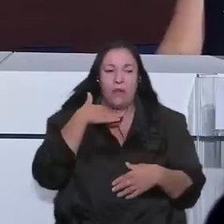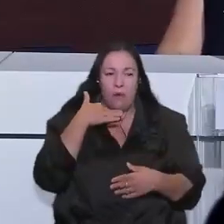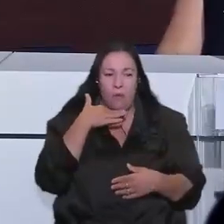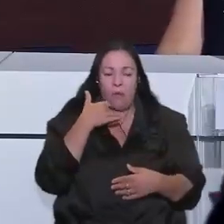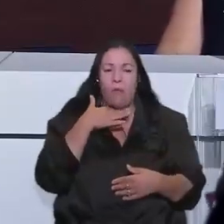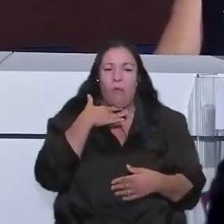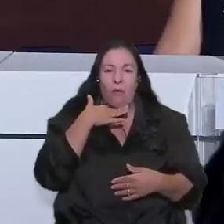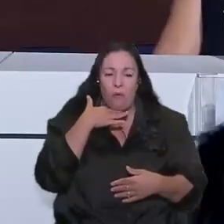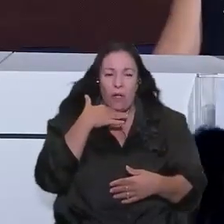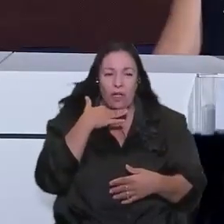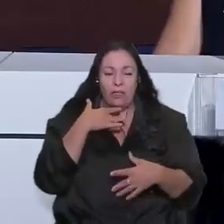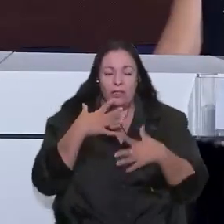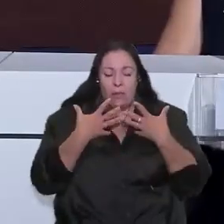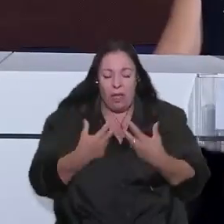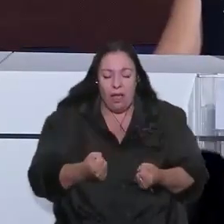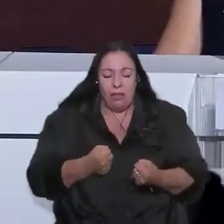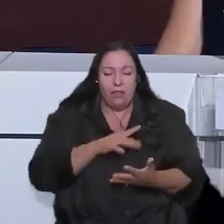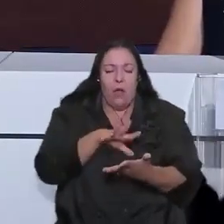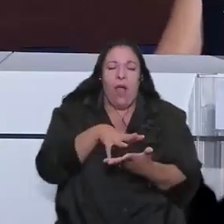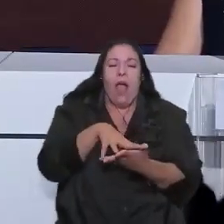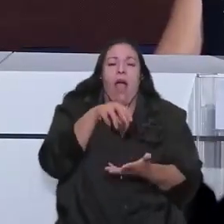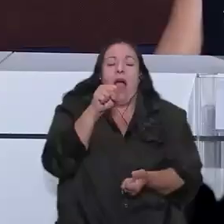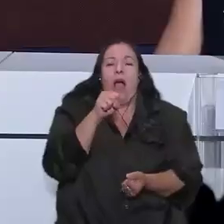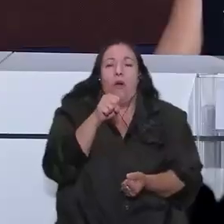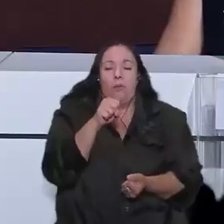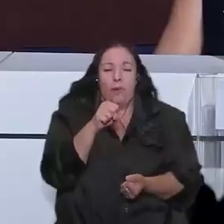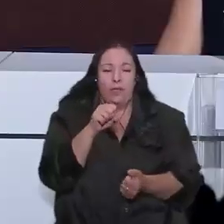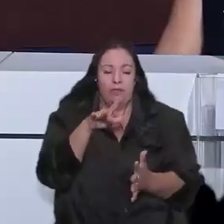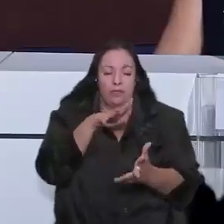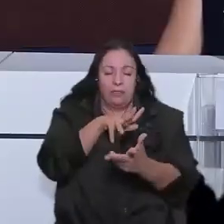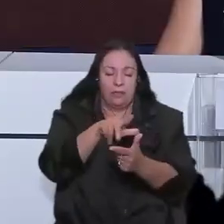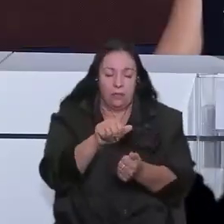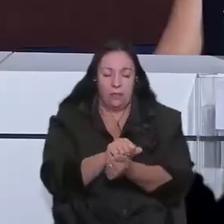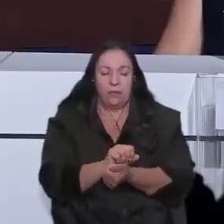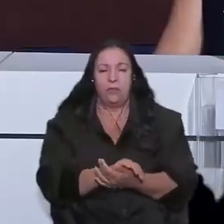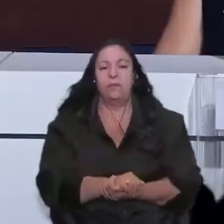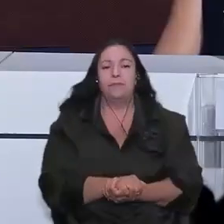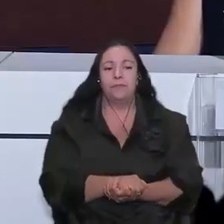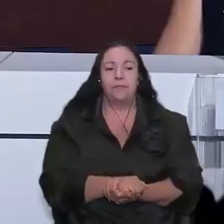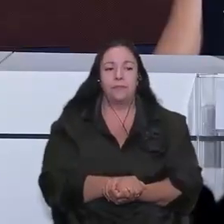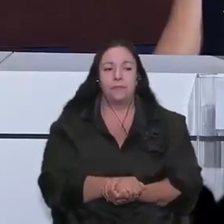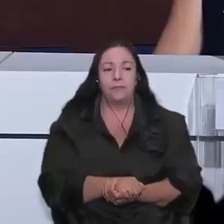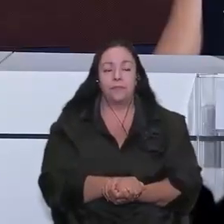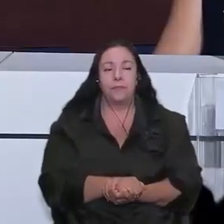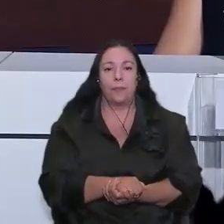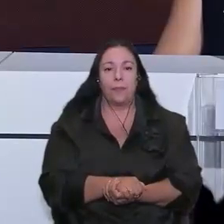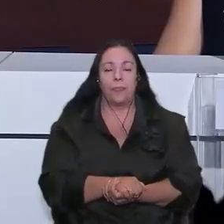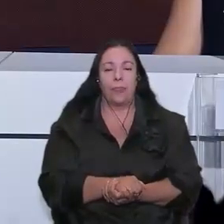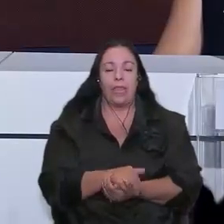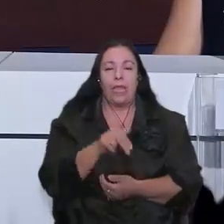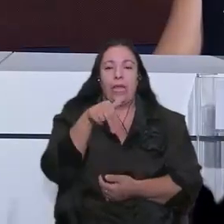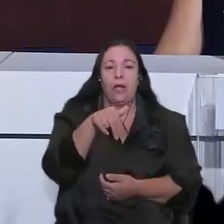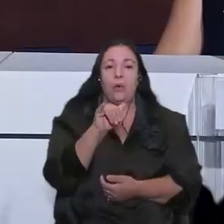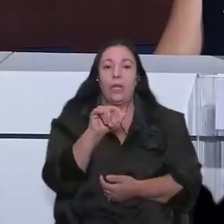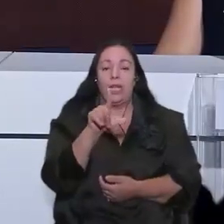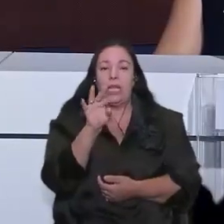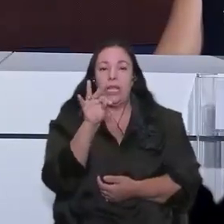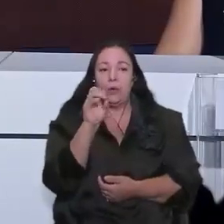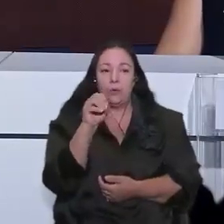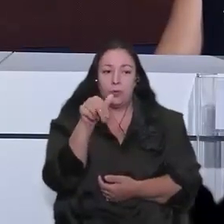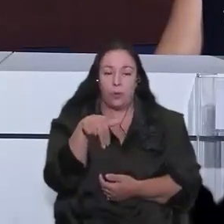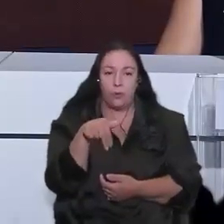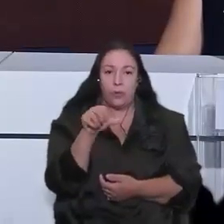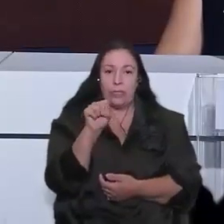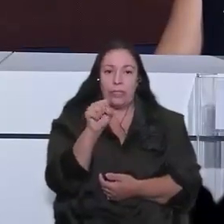que me cansam a alma de tanta gente fóbica nesse mundo. A posição do Milton Santos, parecendo uma